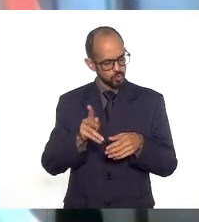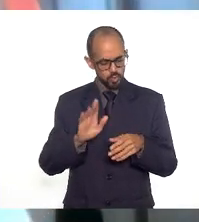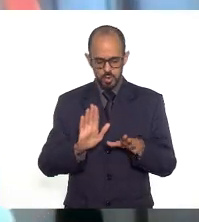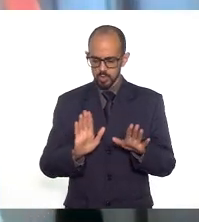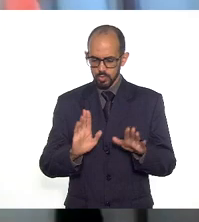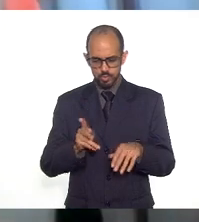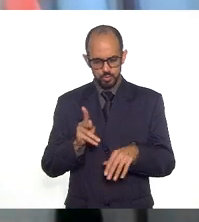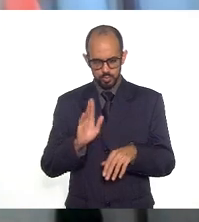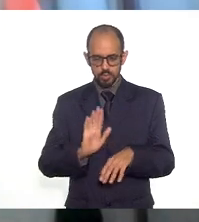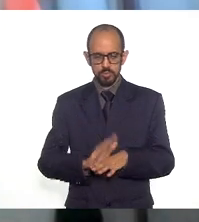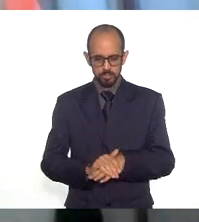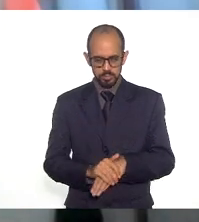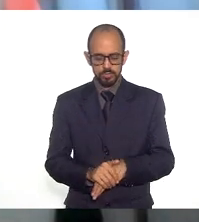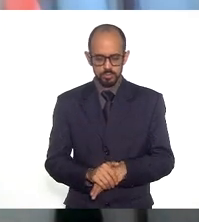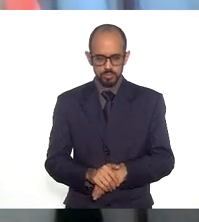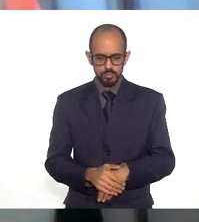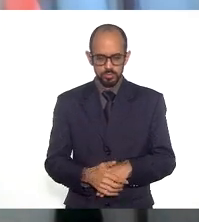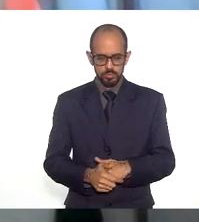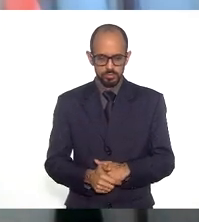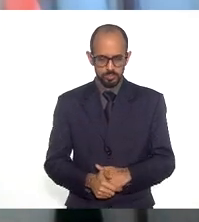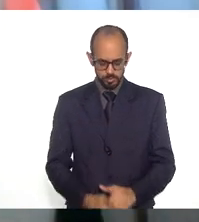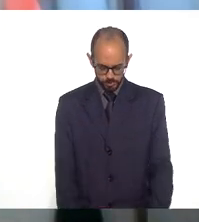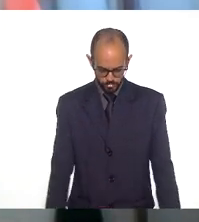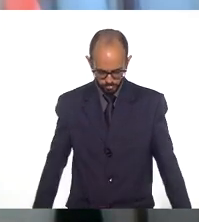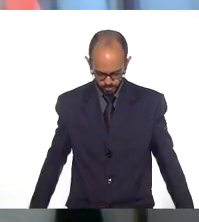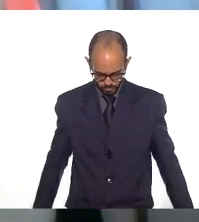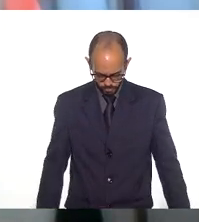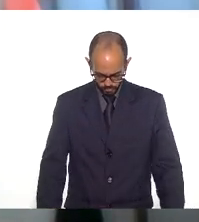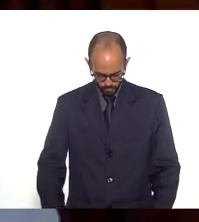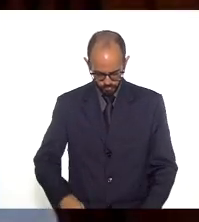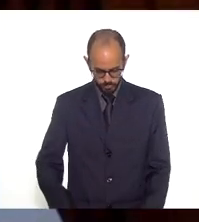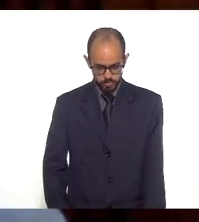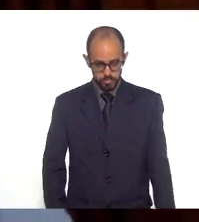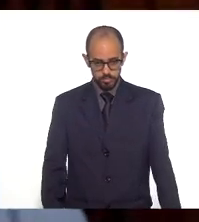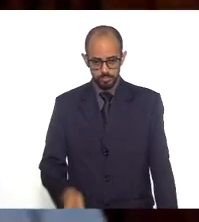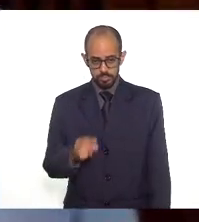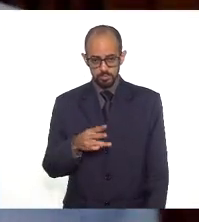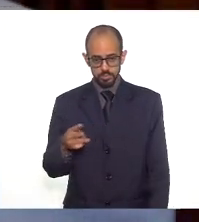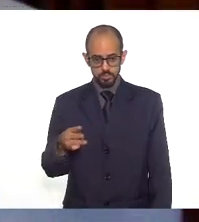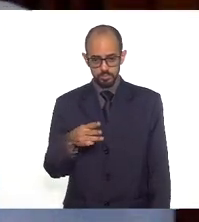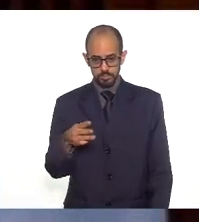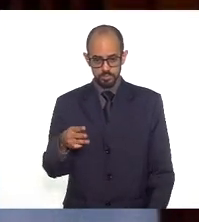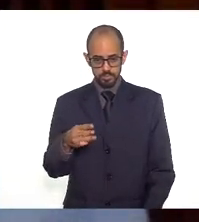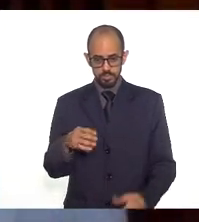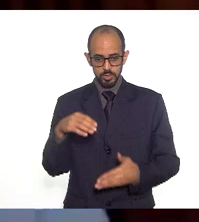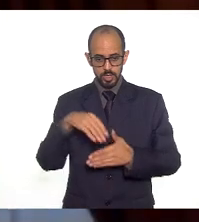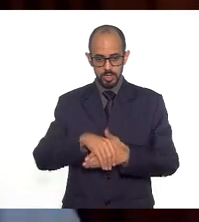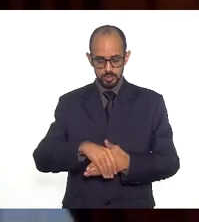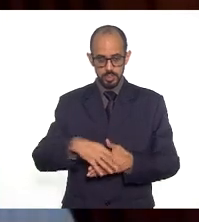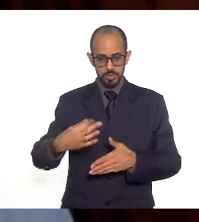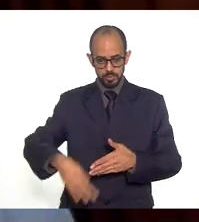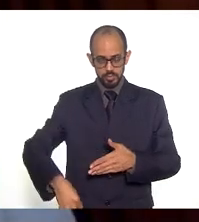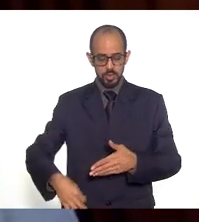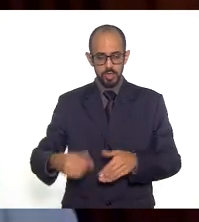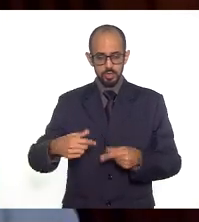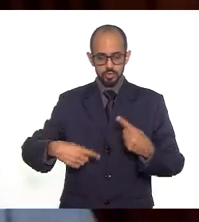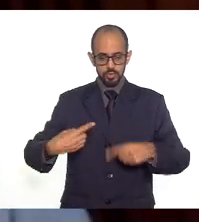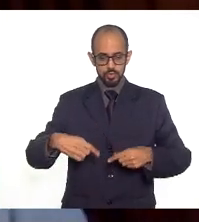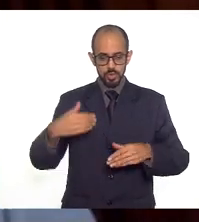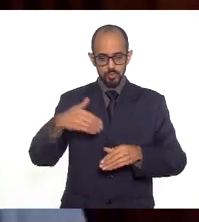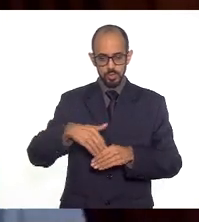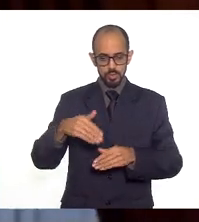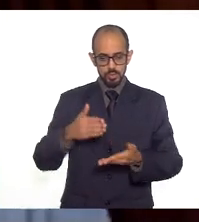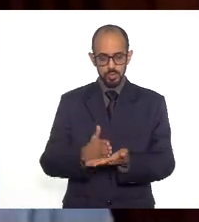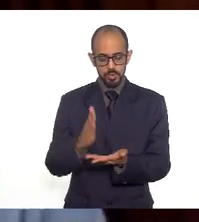pode votar rapidinho. Então, 33. Anexação correta, em discussão e votação